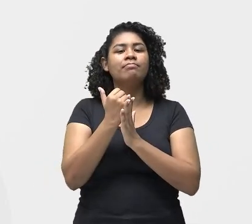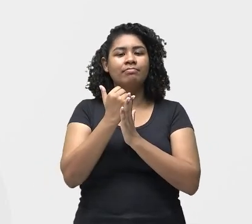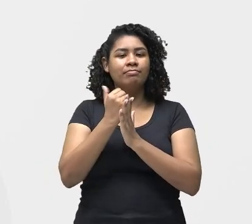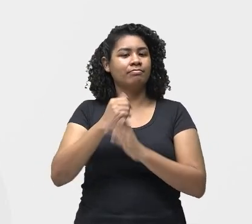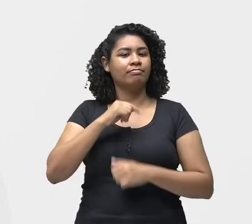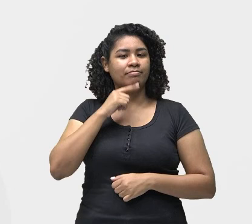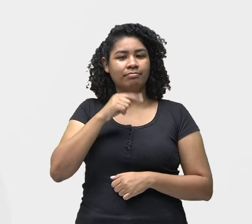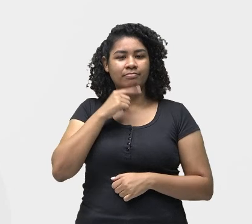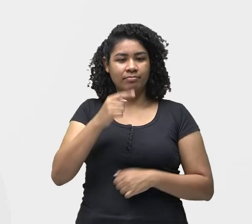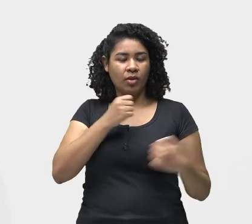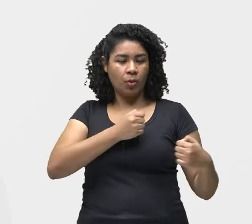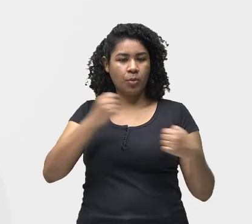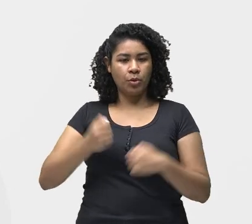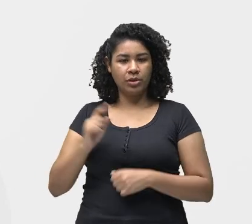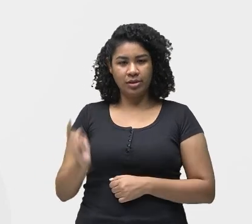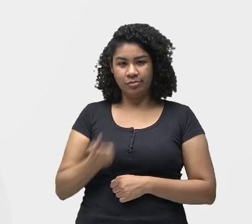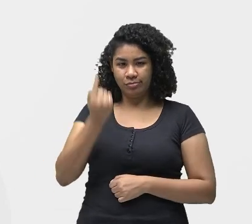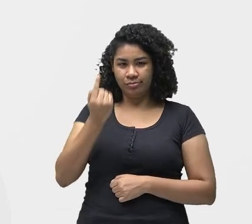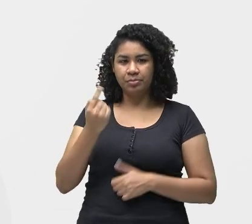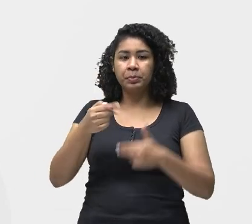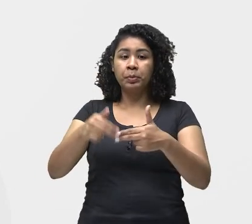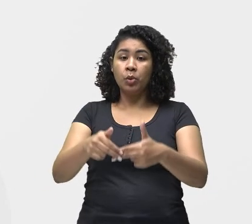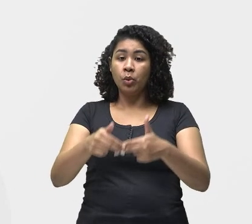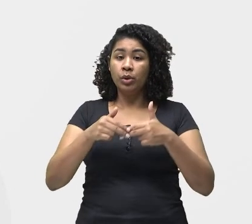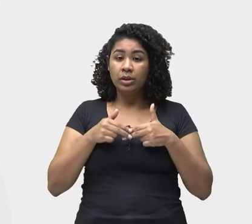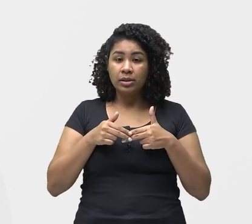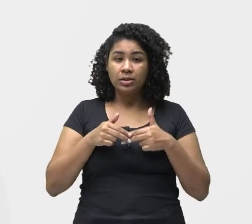poder central. Assim,